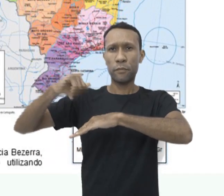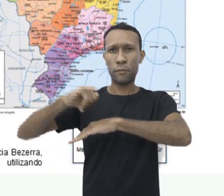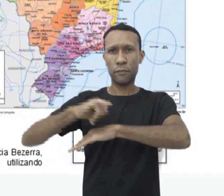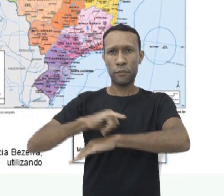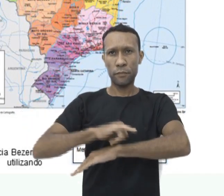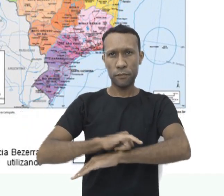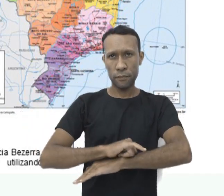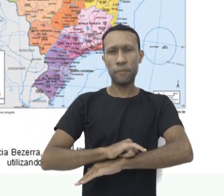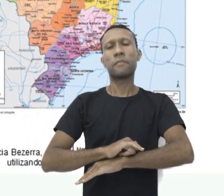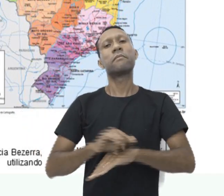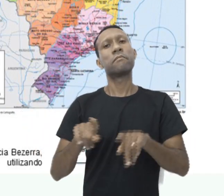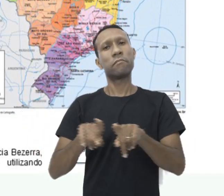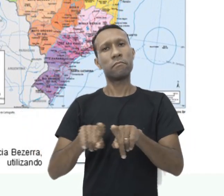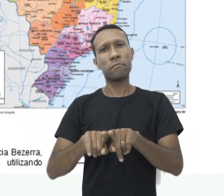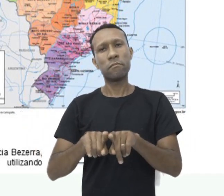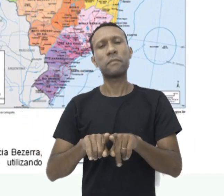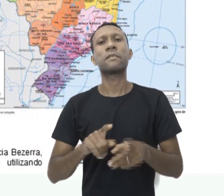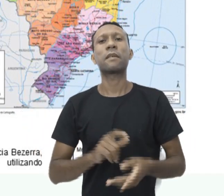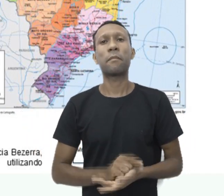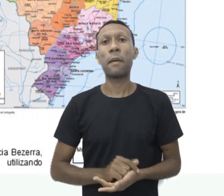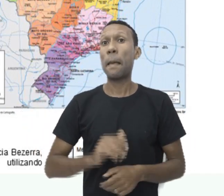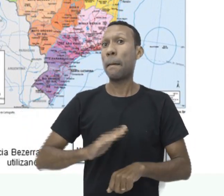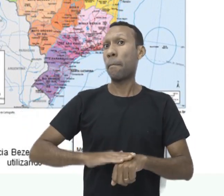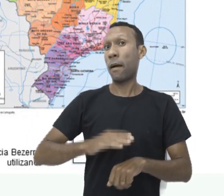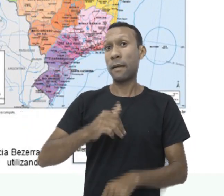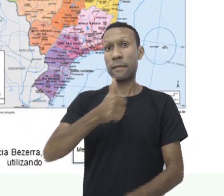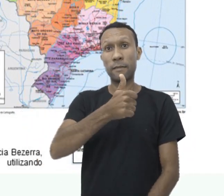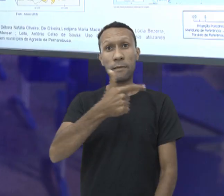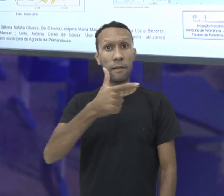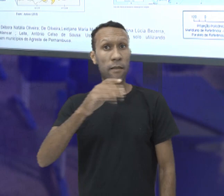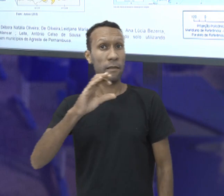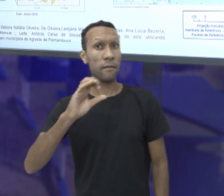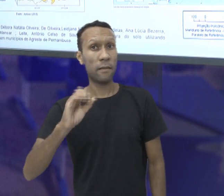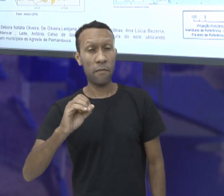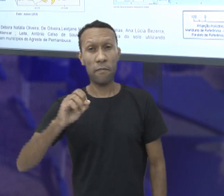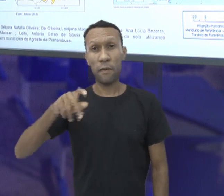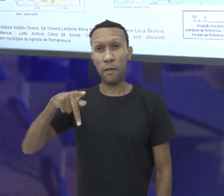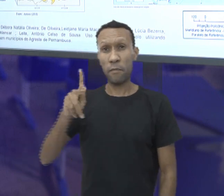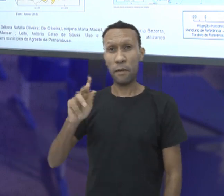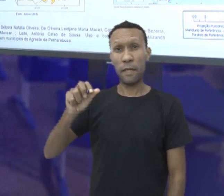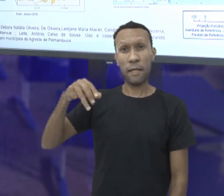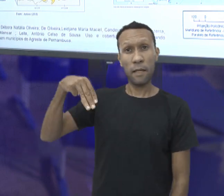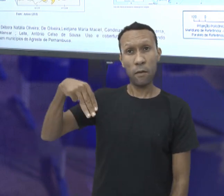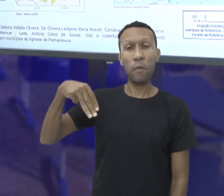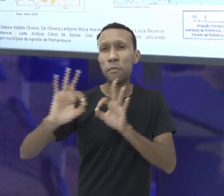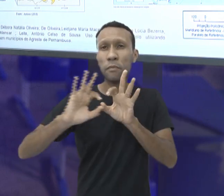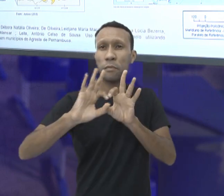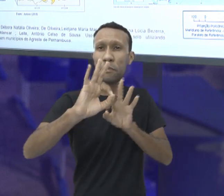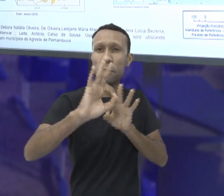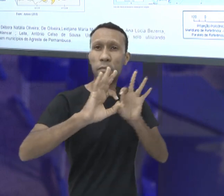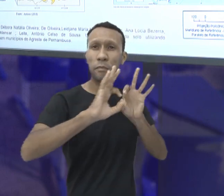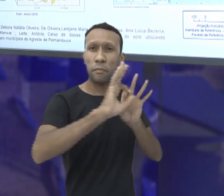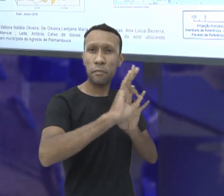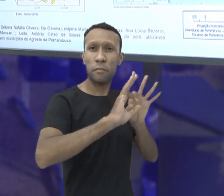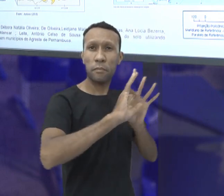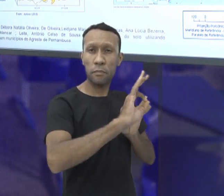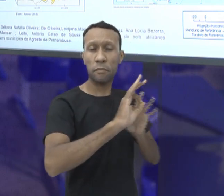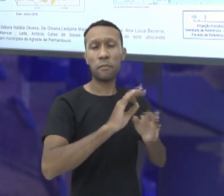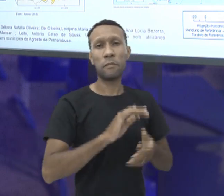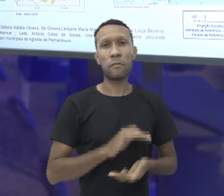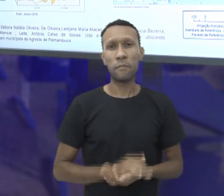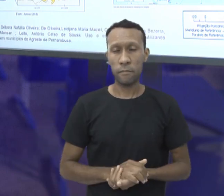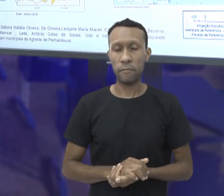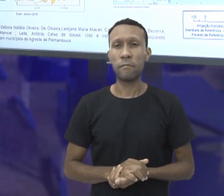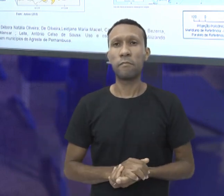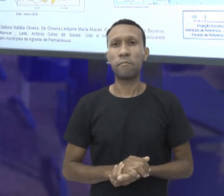o mapa político do Brasil com a escala 120 km por centímetro de distância, ou seja, cada 1 centímetro